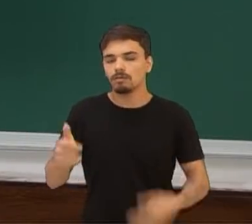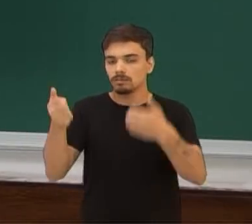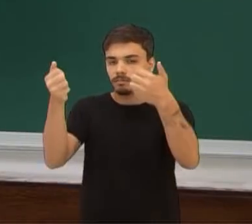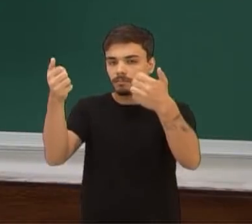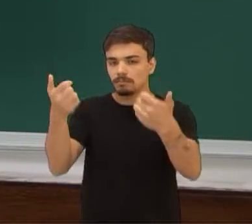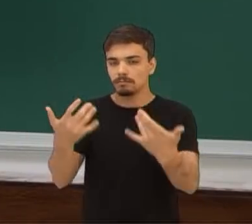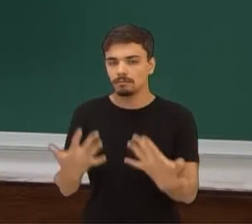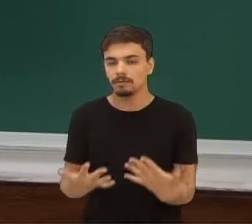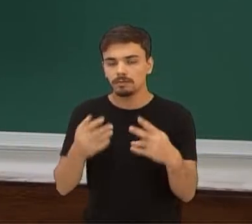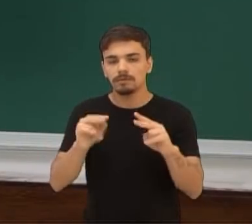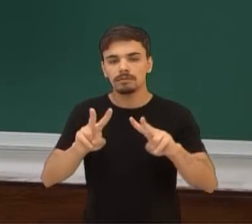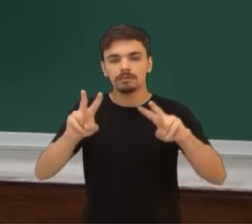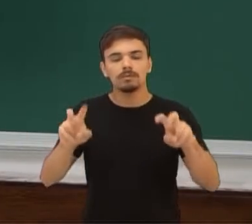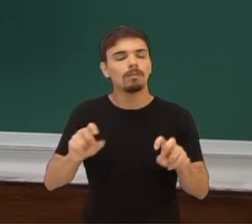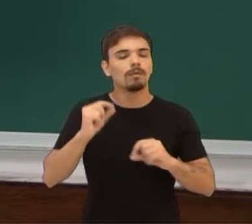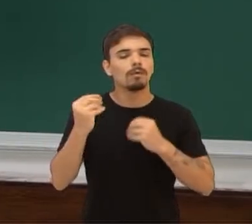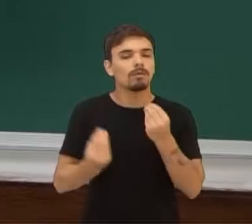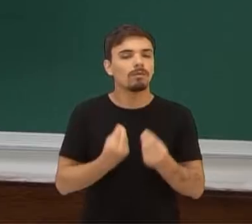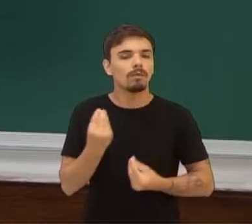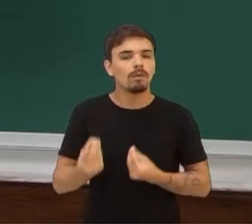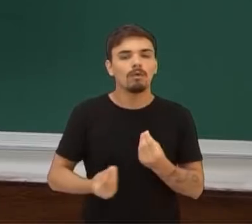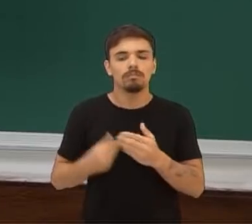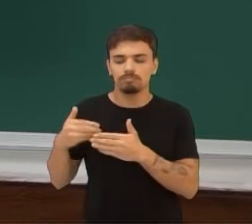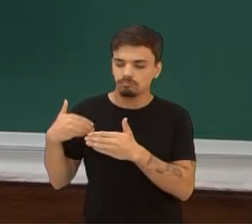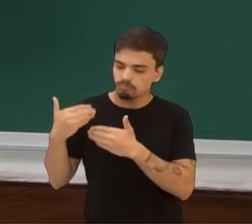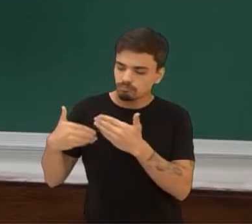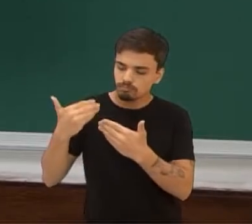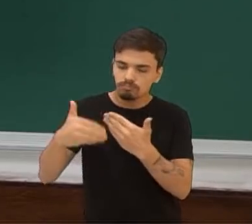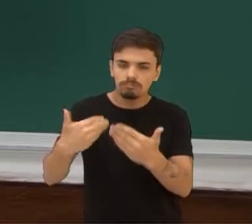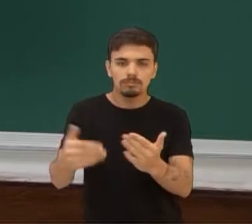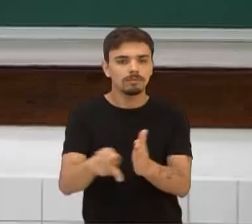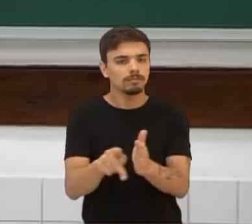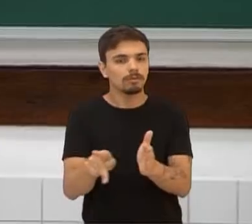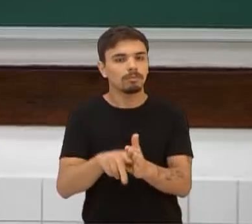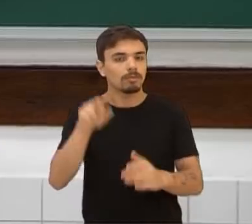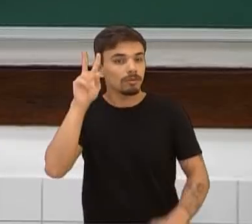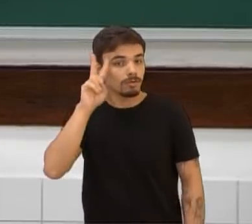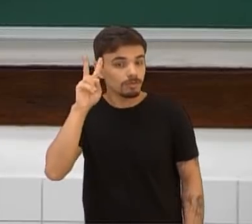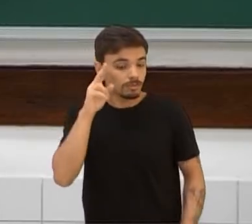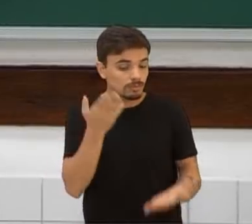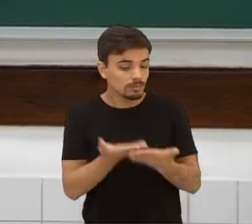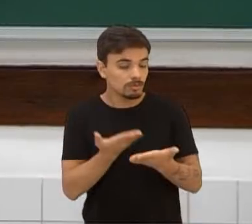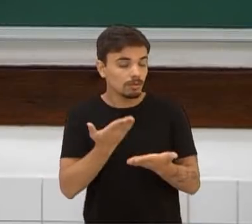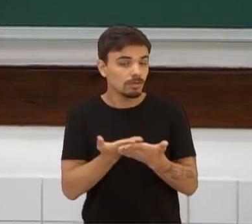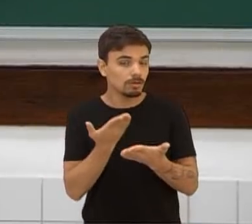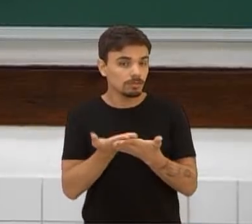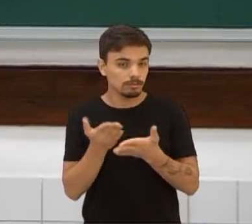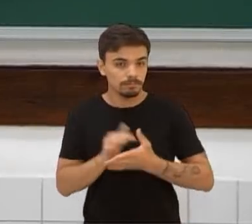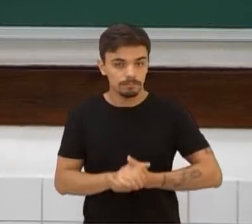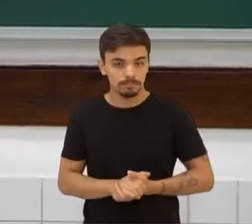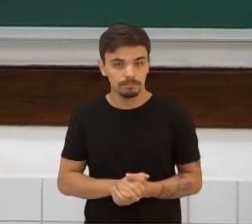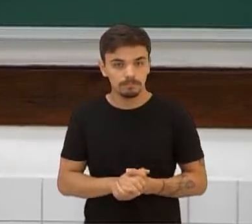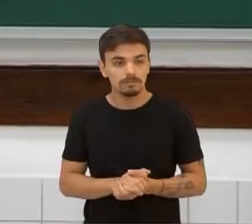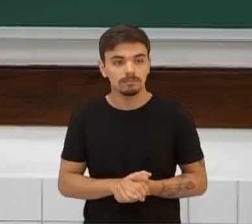pouco mais de como se desenrola, como se desenvolve o estudo da história.